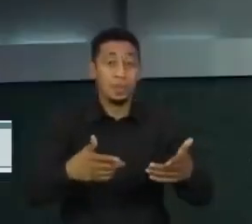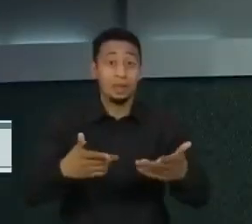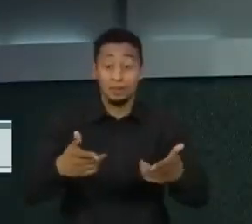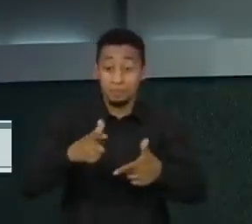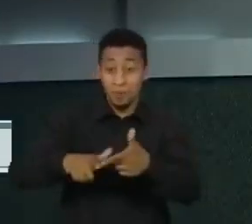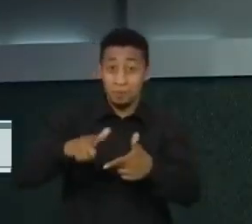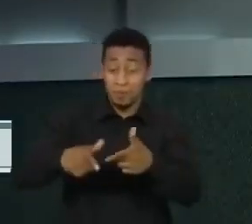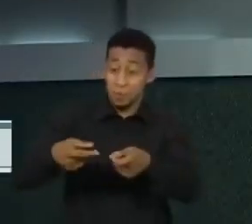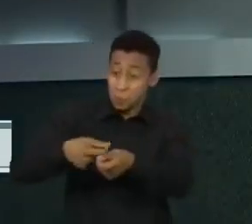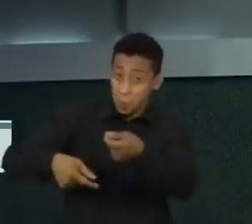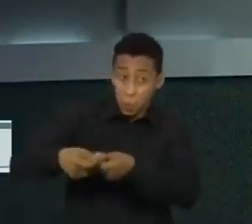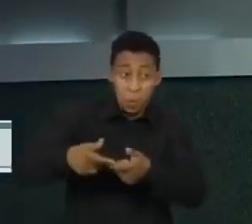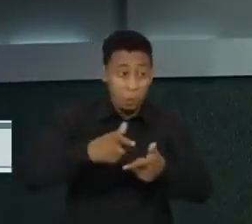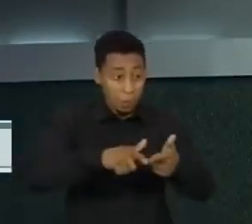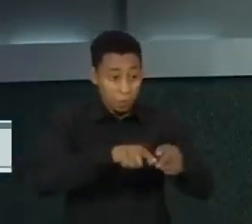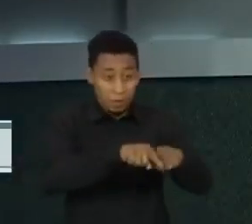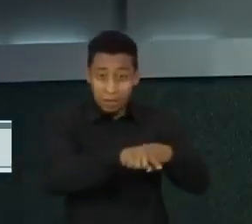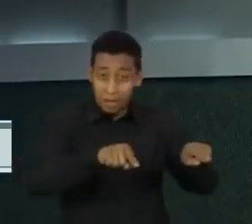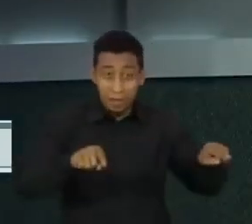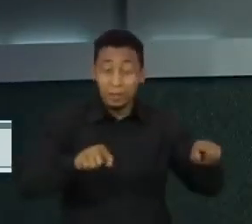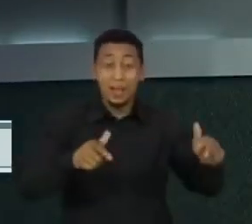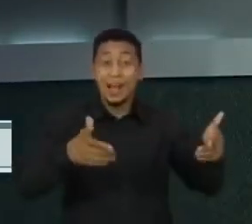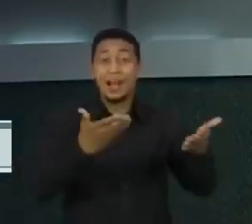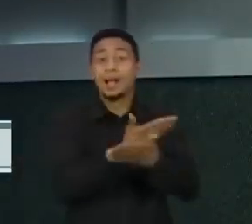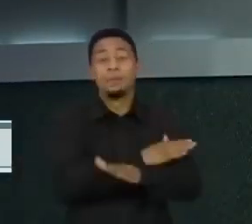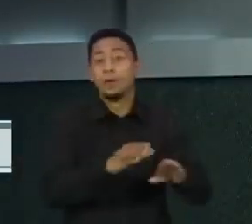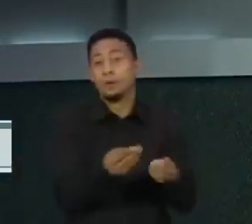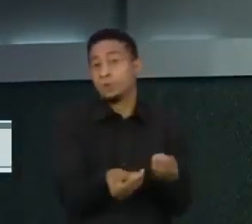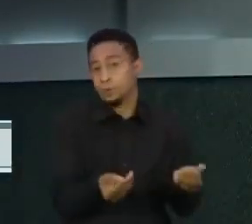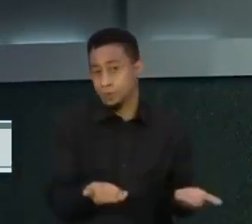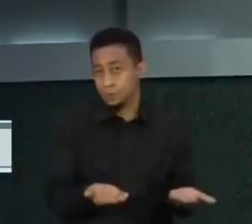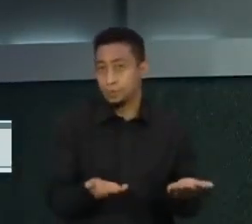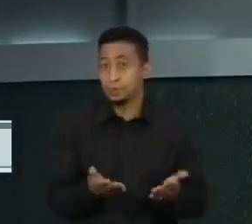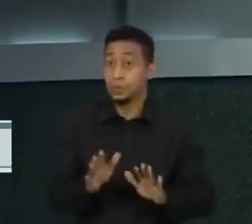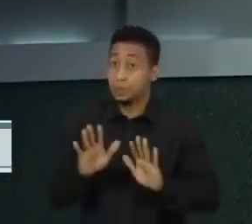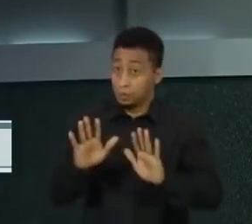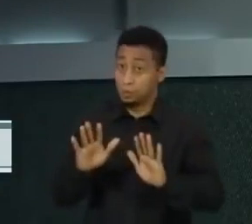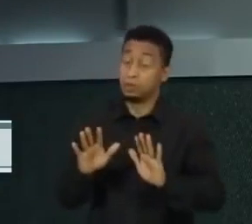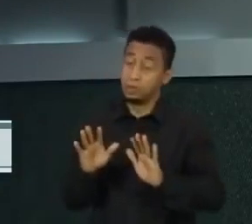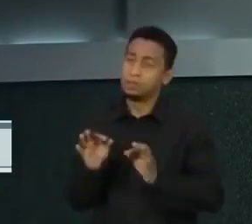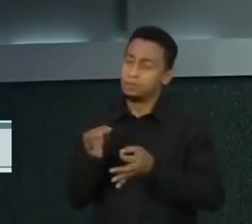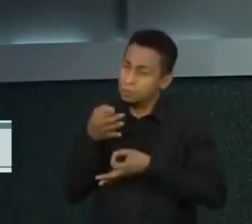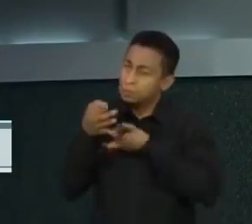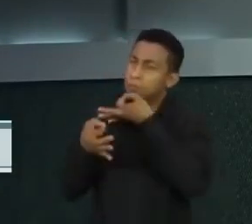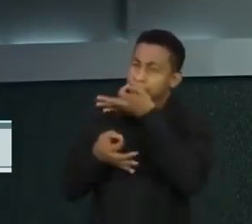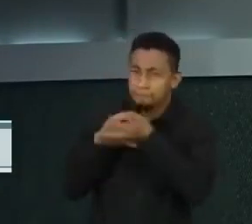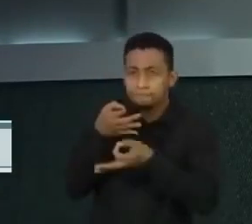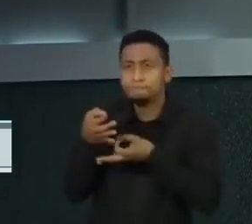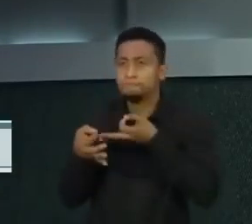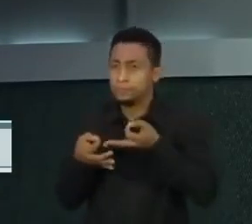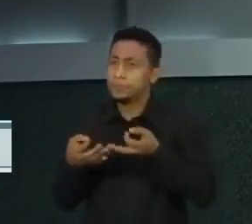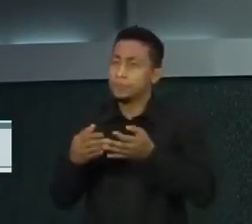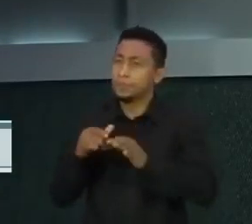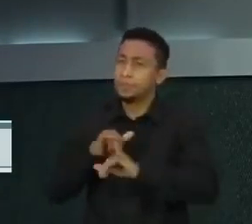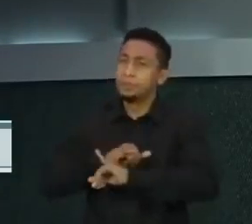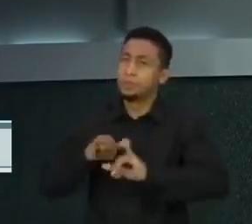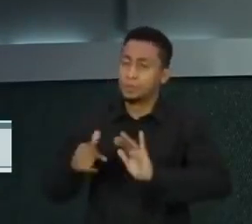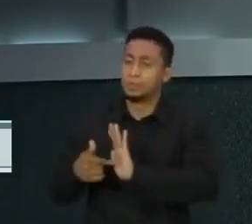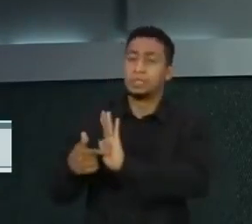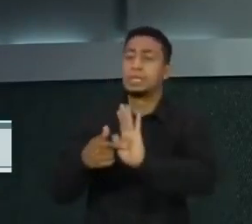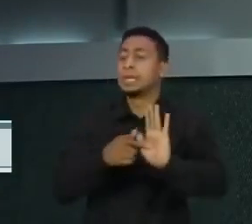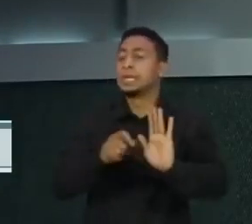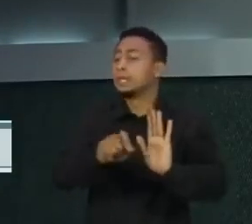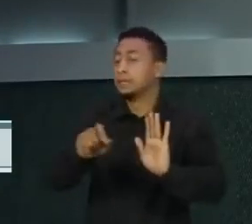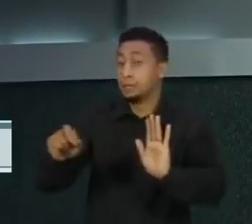fim? Olha, eu quero acreditar que nós estamos sendo liderados, por mais que possamos fazer críticas a essas pessoas, por indivíduos capazes